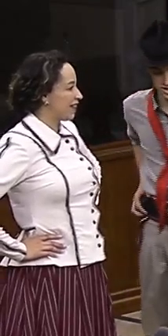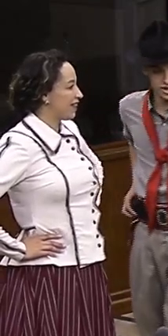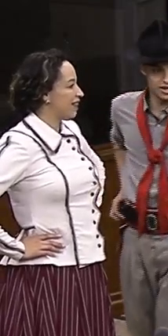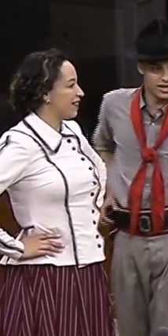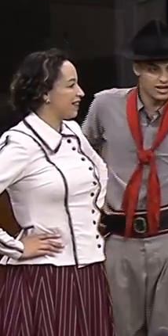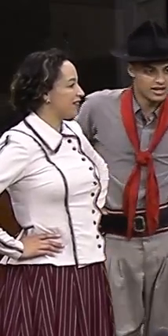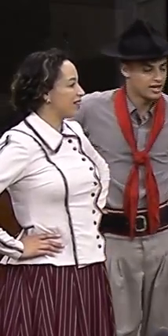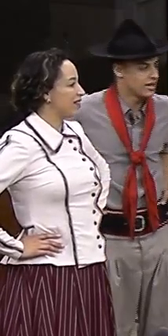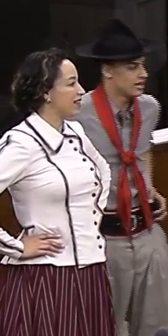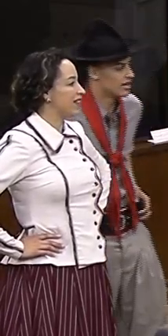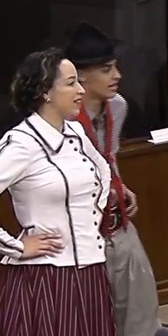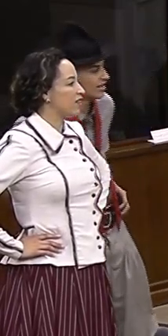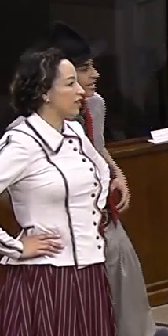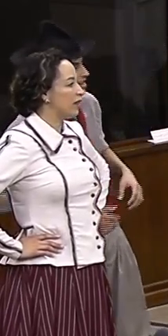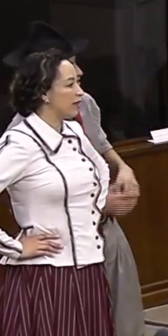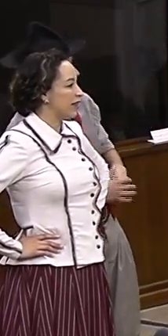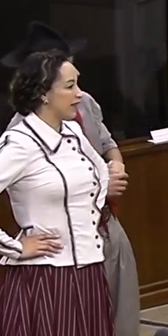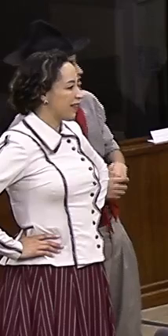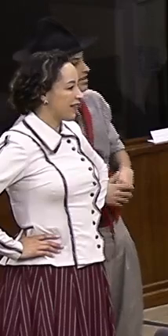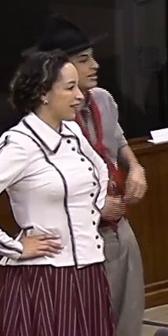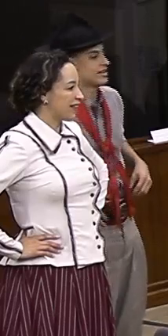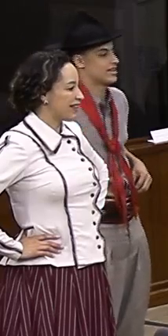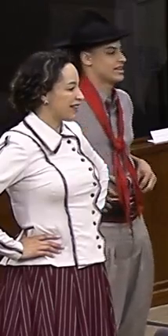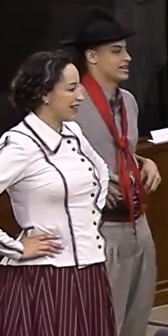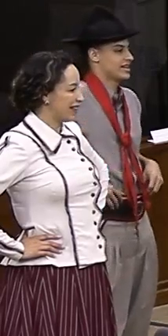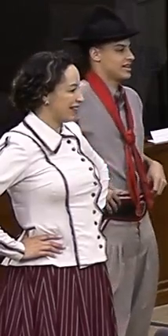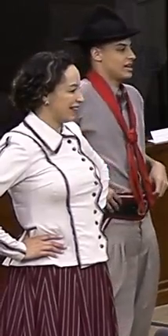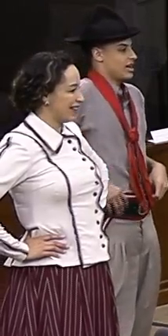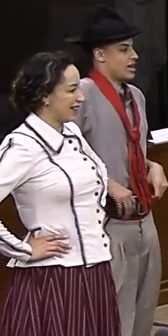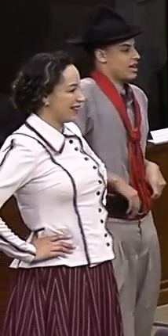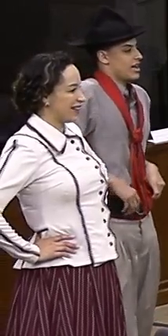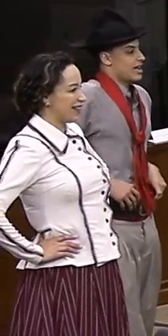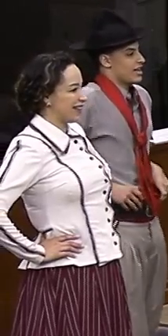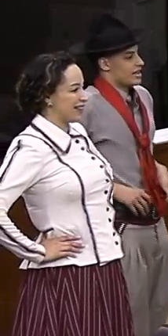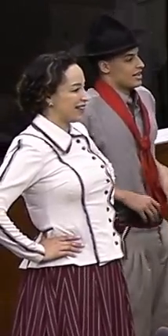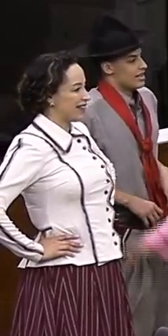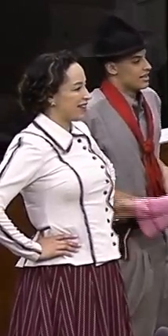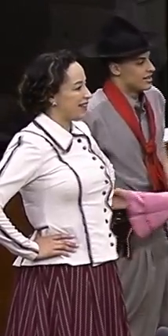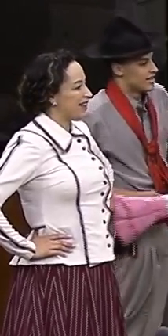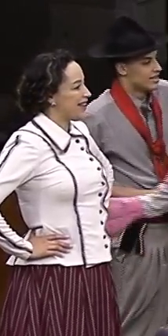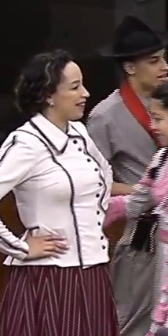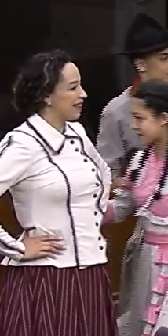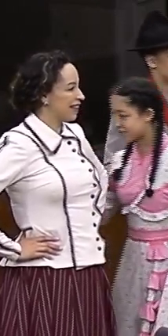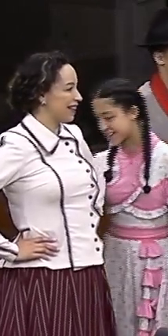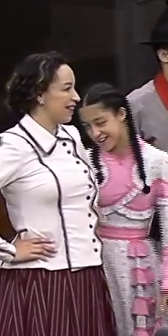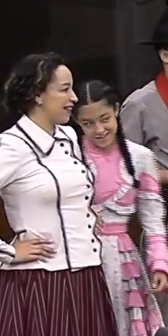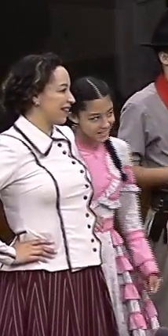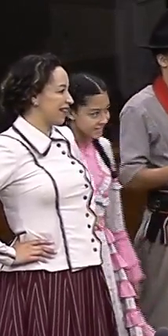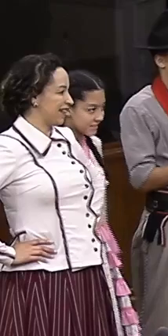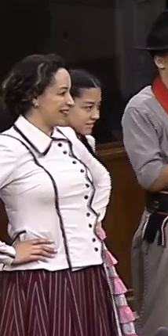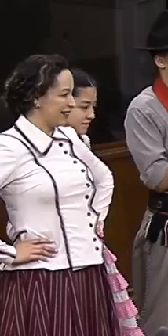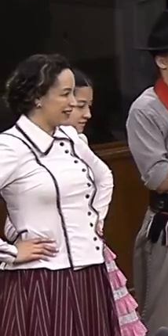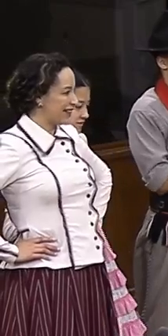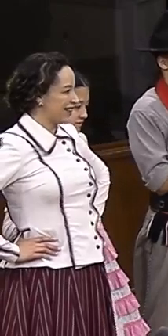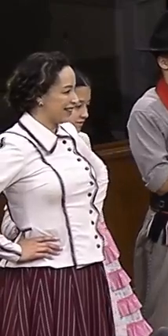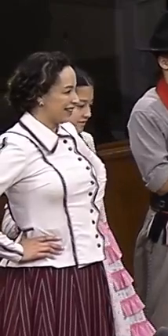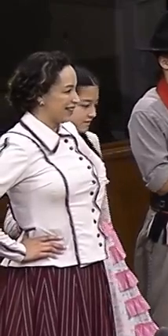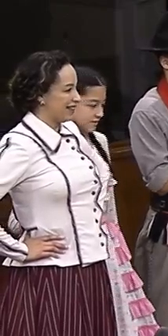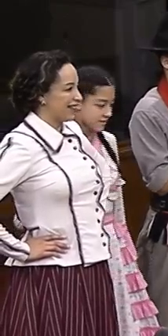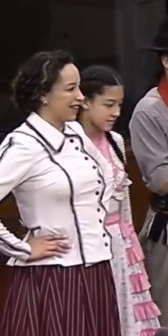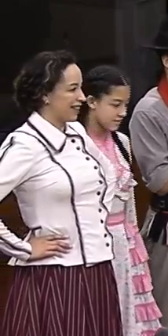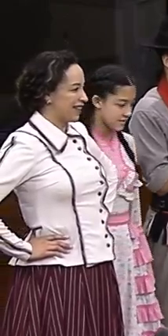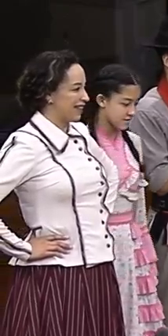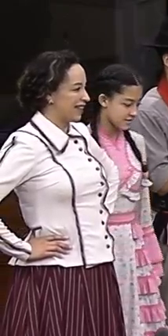Meu nome é Amanda e eu sou da Invernada Juvenil do CTG Paixão Cortes. Meu nome é Luiz Eduardo e eu sou da Invernada Juvenil Paixão Cortes.